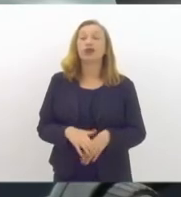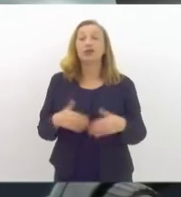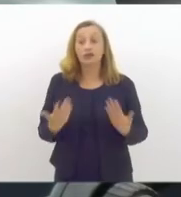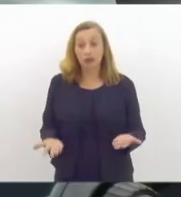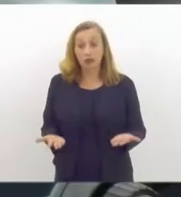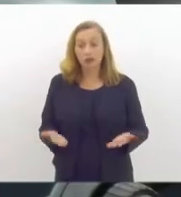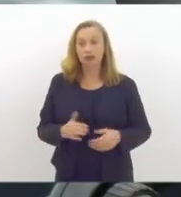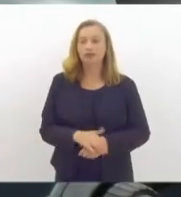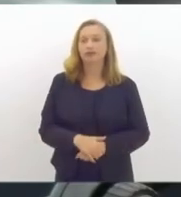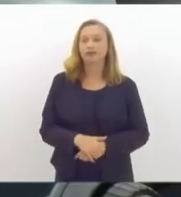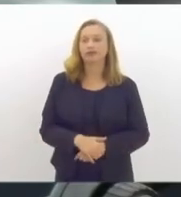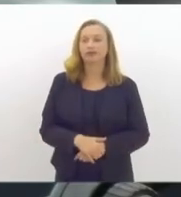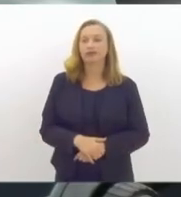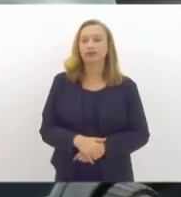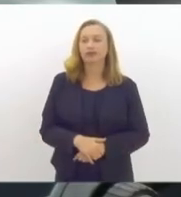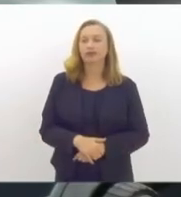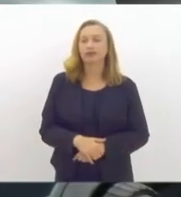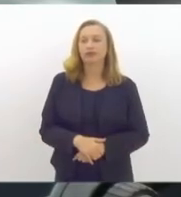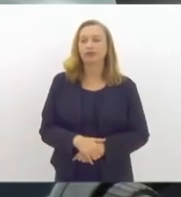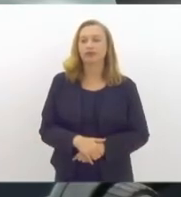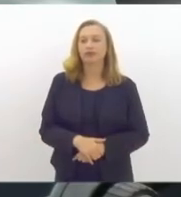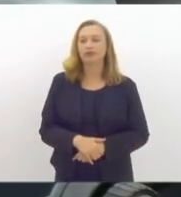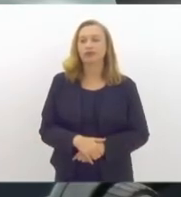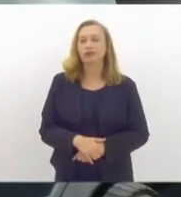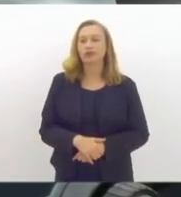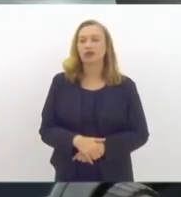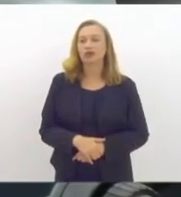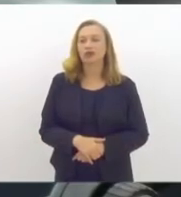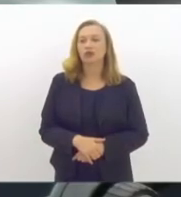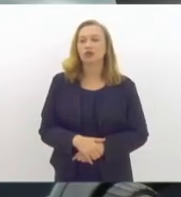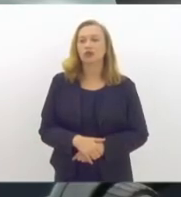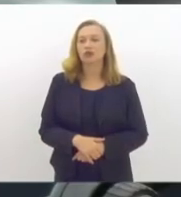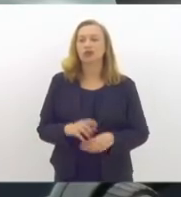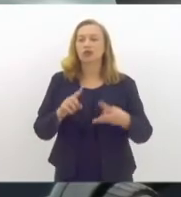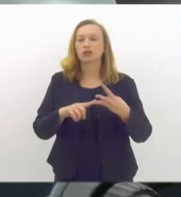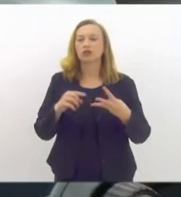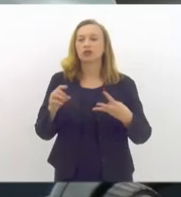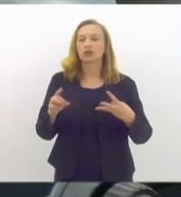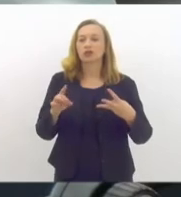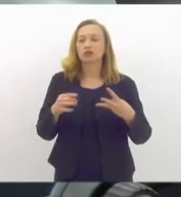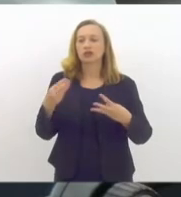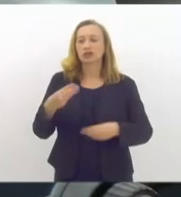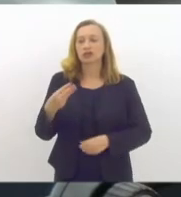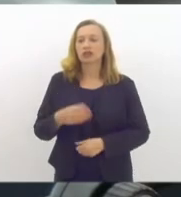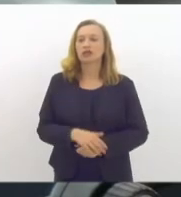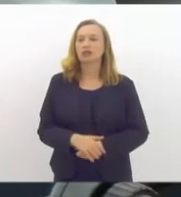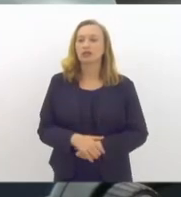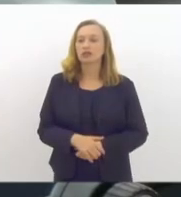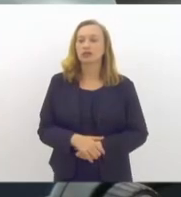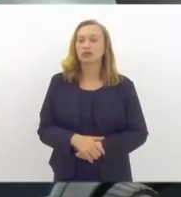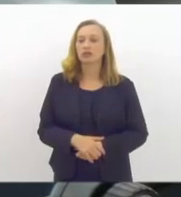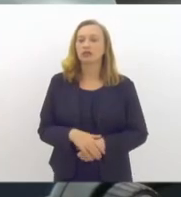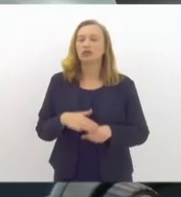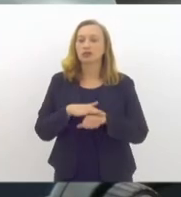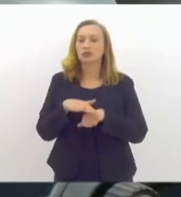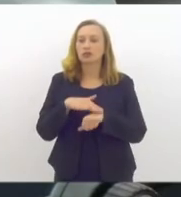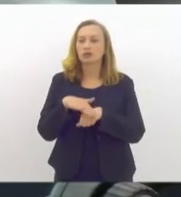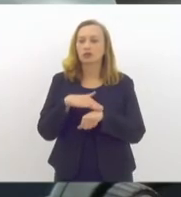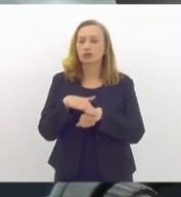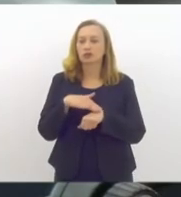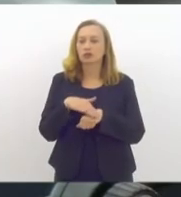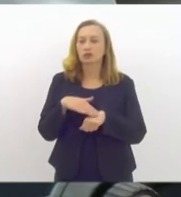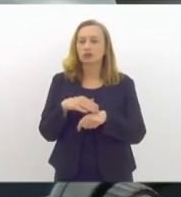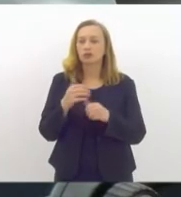Então, é esse o nosso voto. O nosso terceiro voto, a gente conversou bastante, a